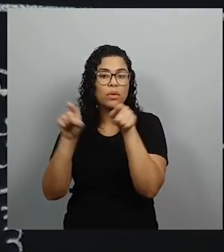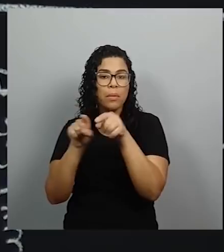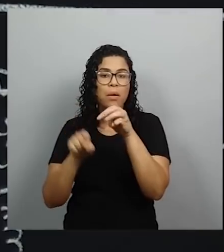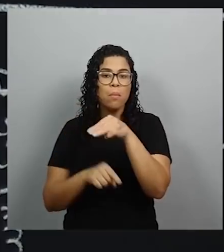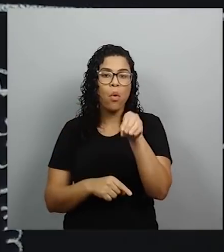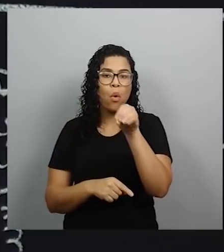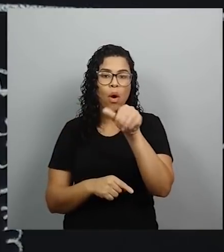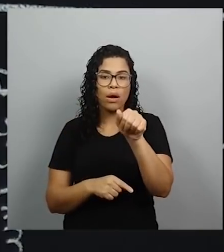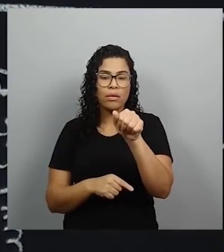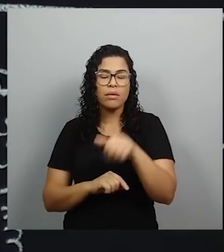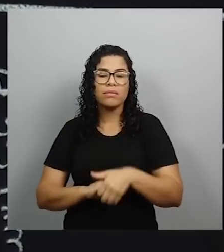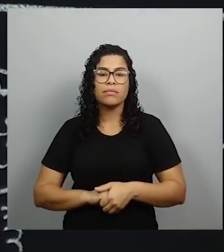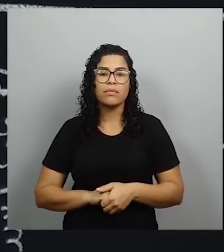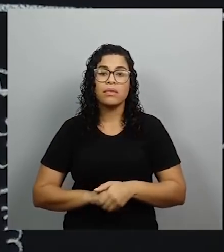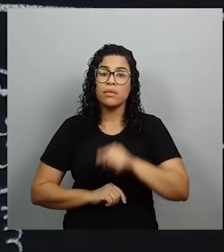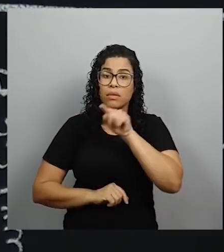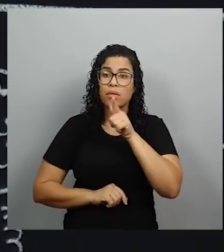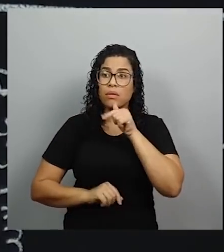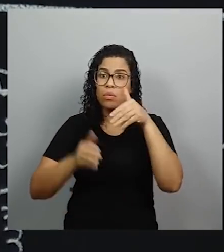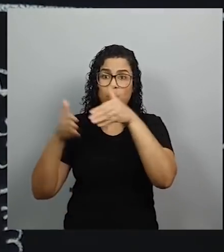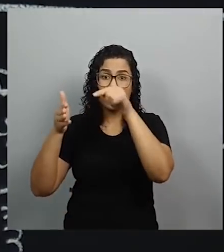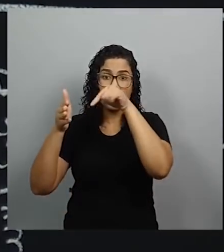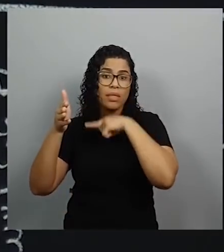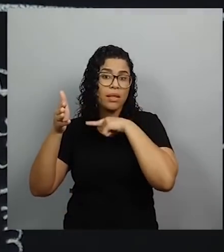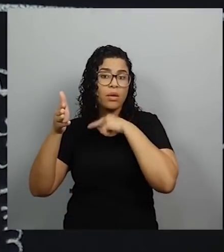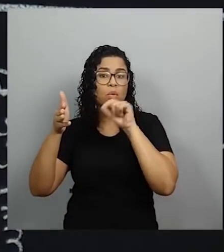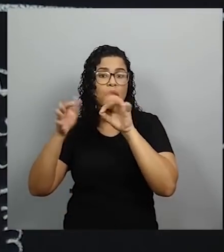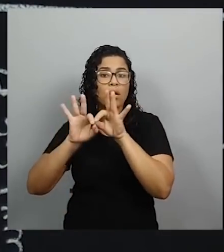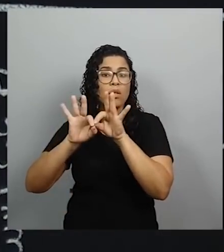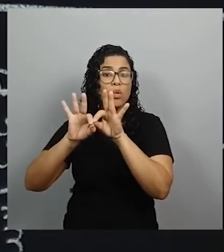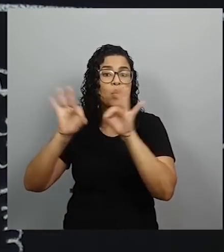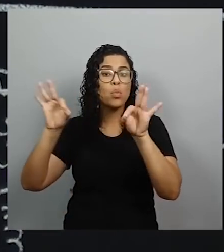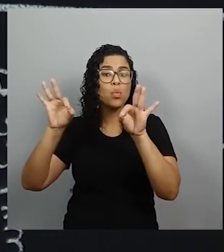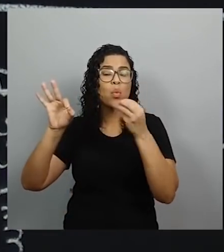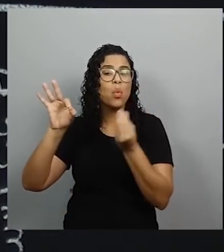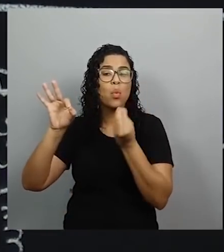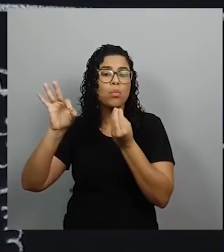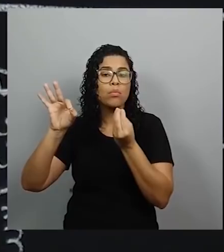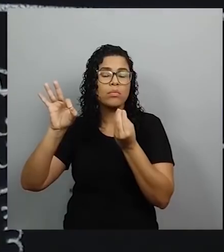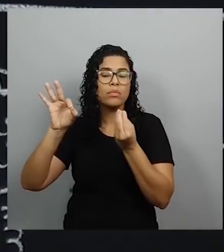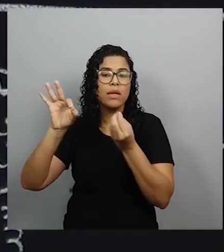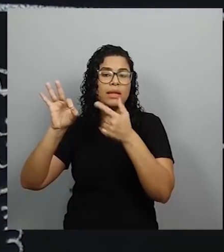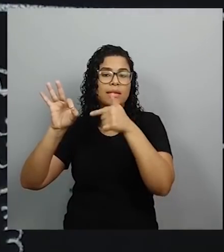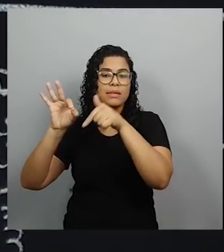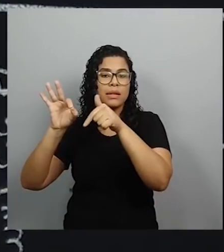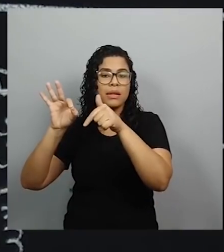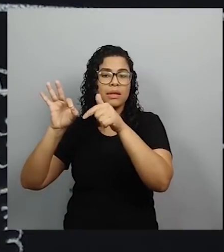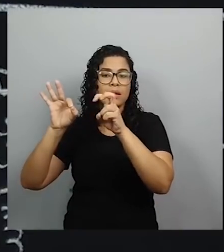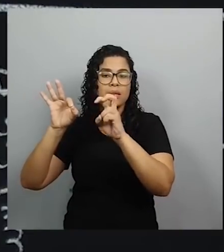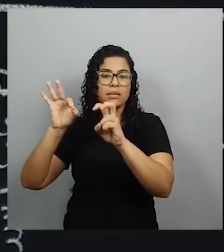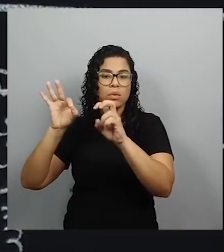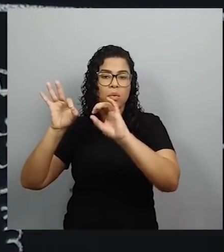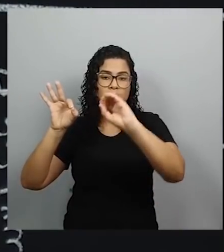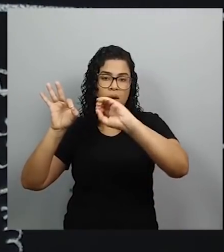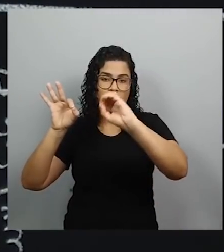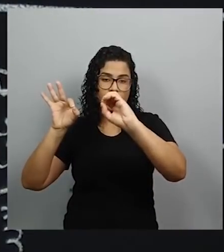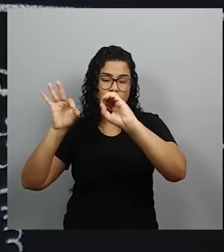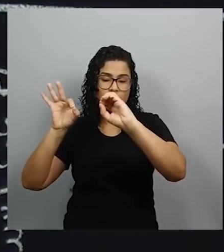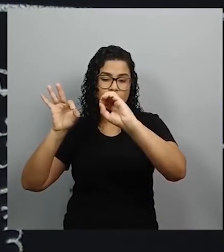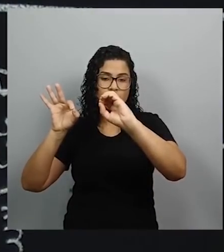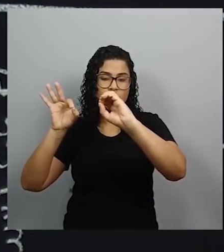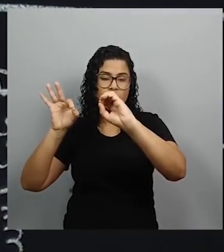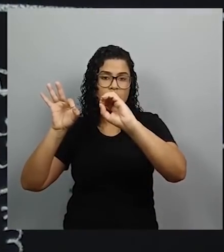essa nascente do rio Moa vai ter uma longitude de 75